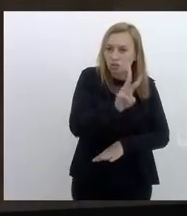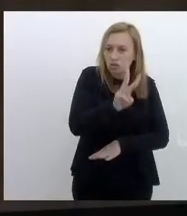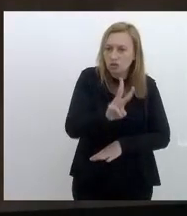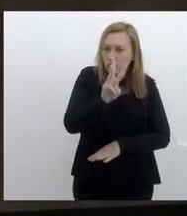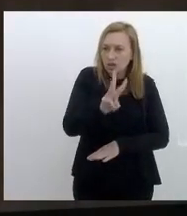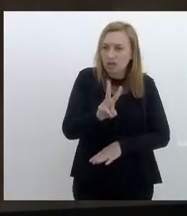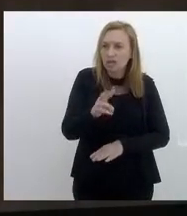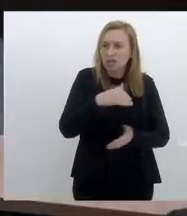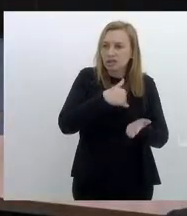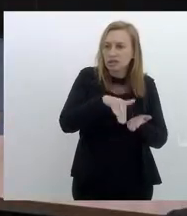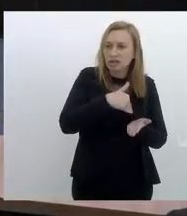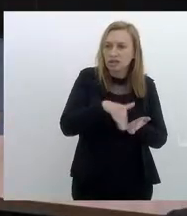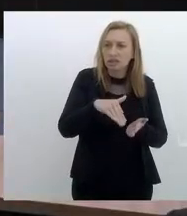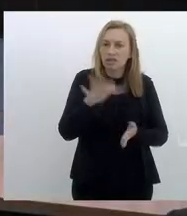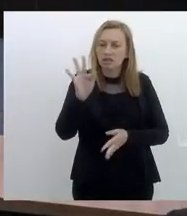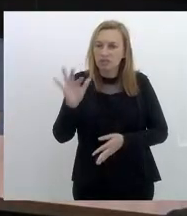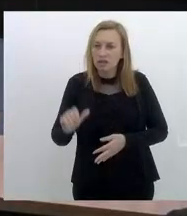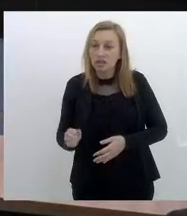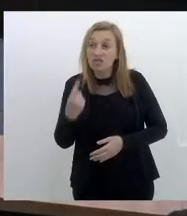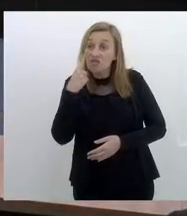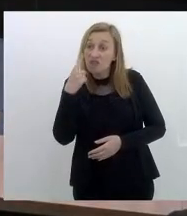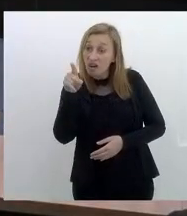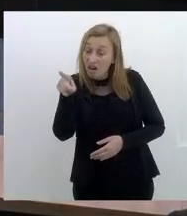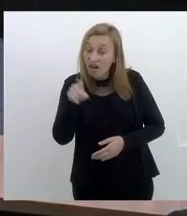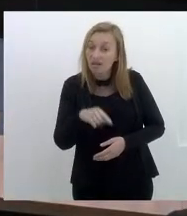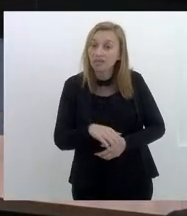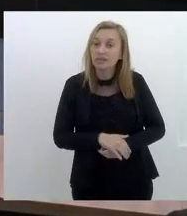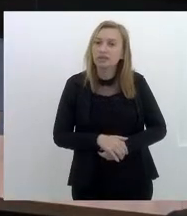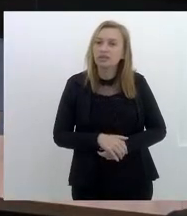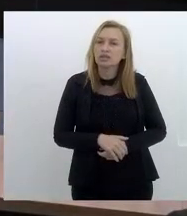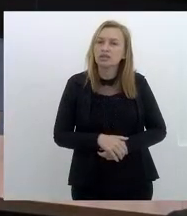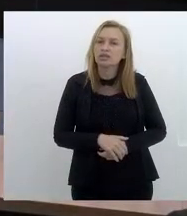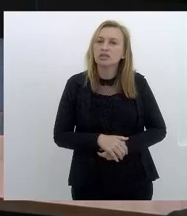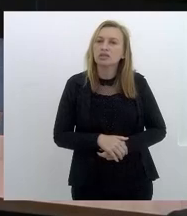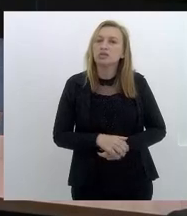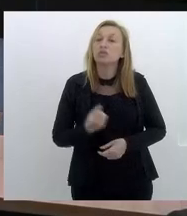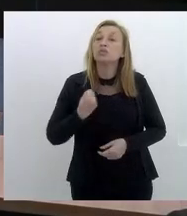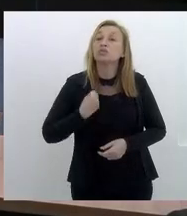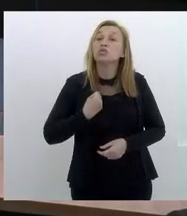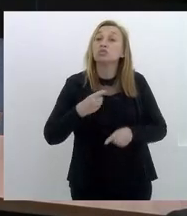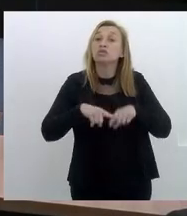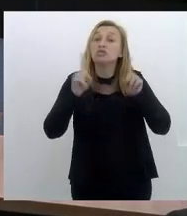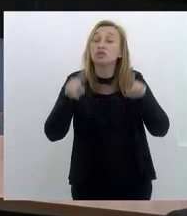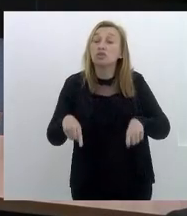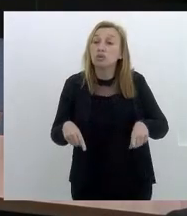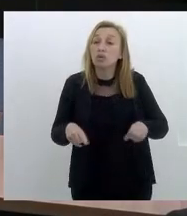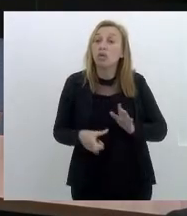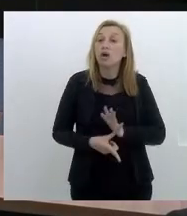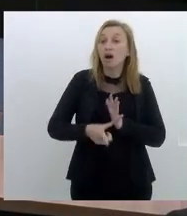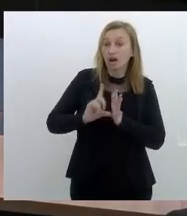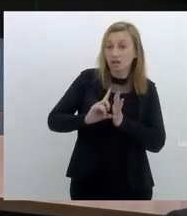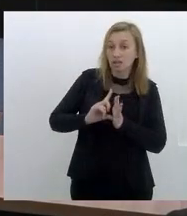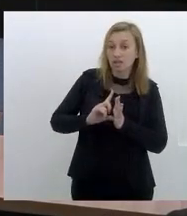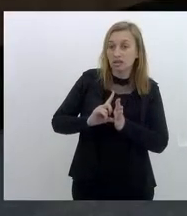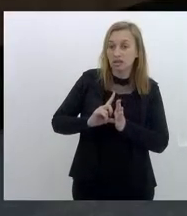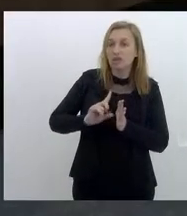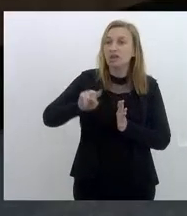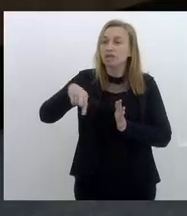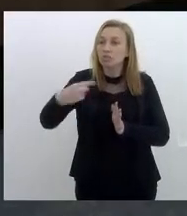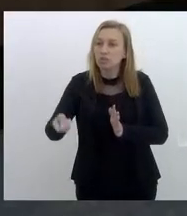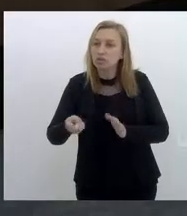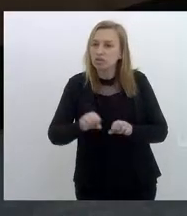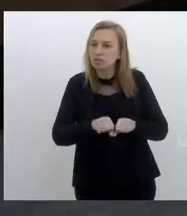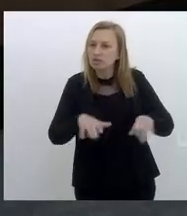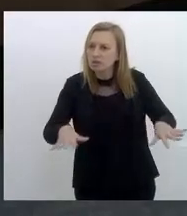da secretaria de fazenda veja lá o que tem lá o número de servidores que tinha antes da pandemia e